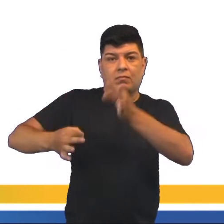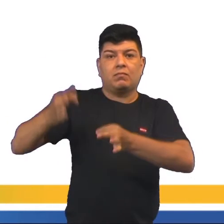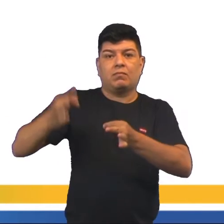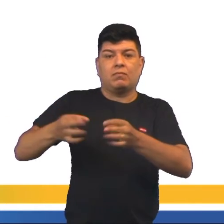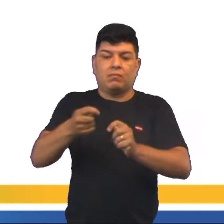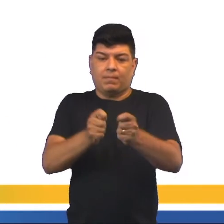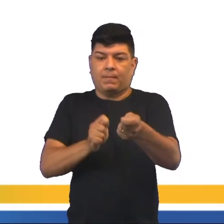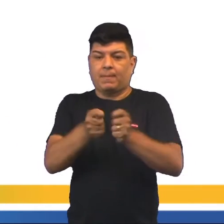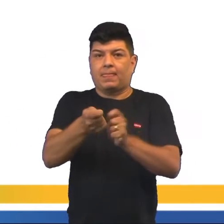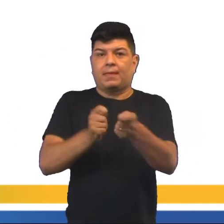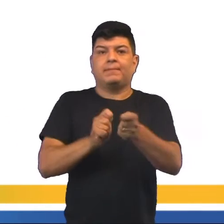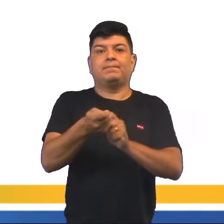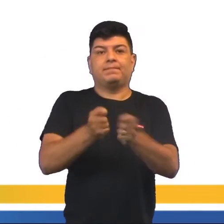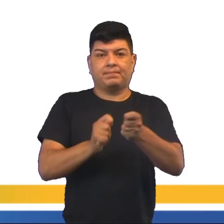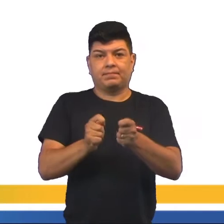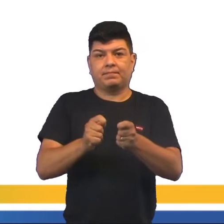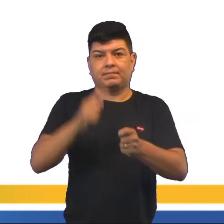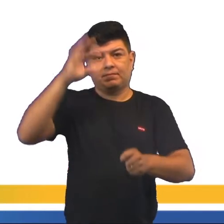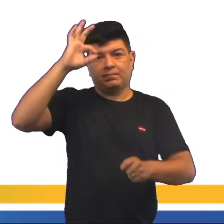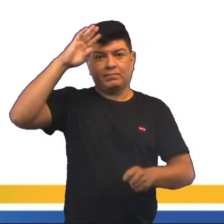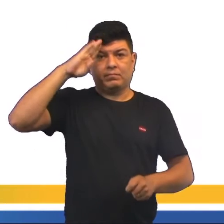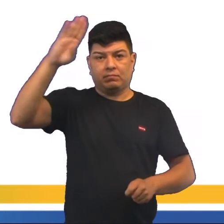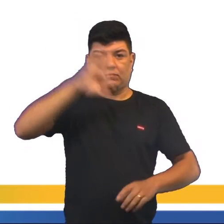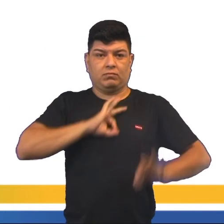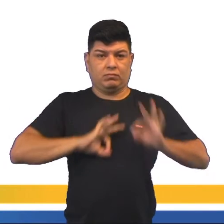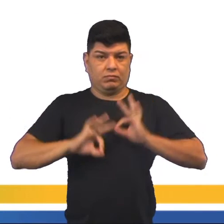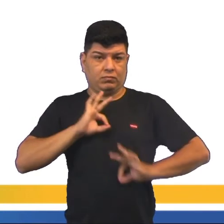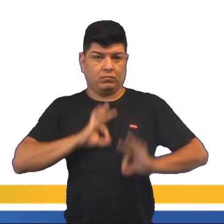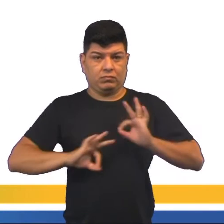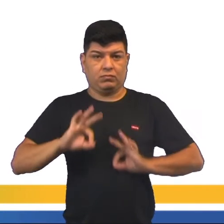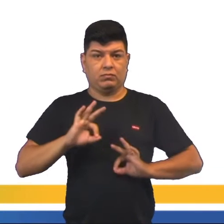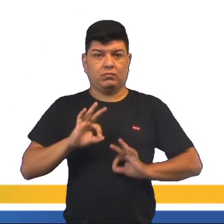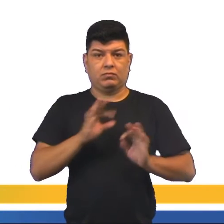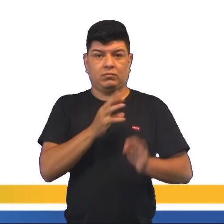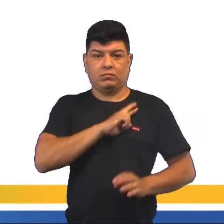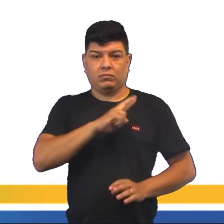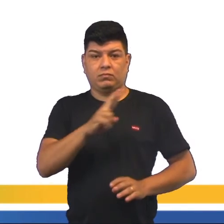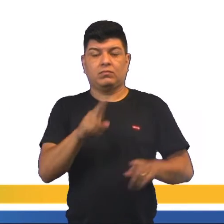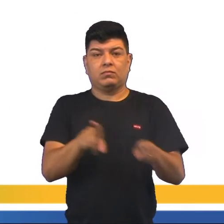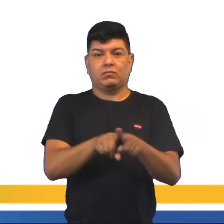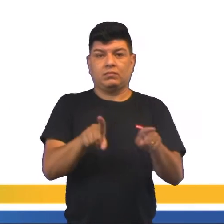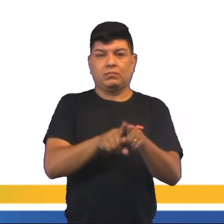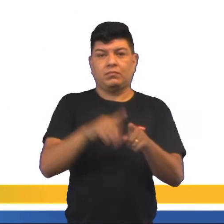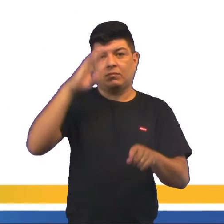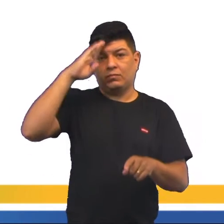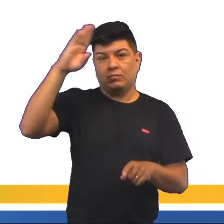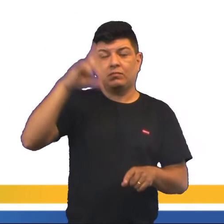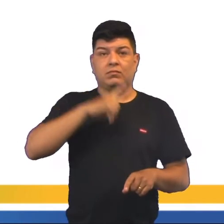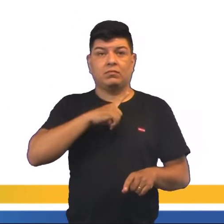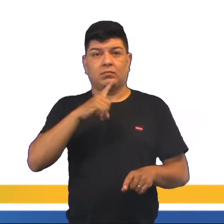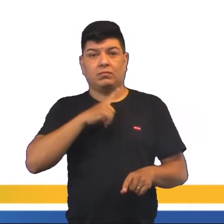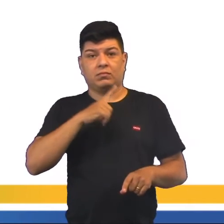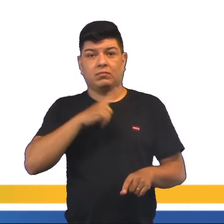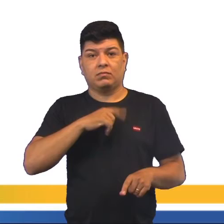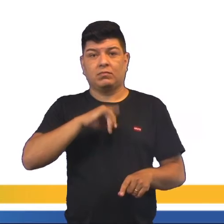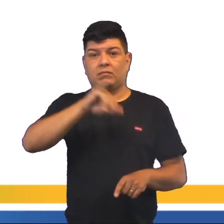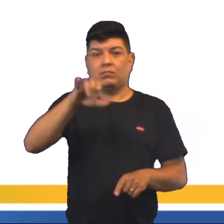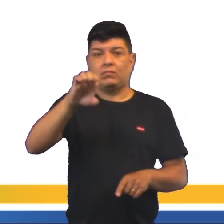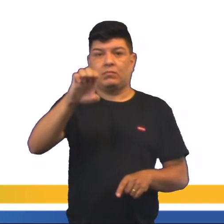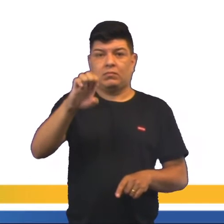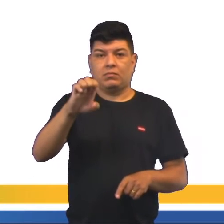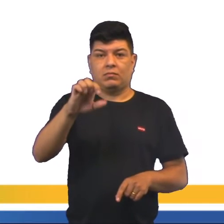que controlavam as questões militares e religiosas do povo hebreu. Entre os principais juízes estavam